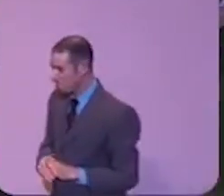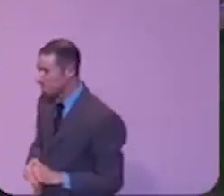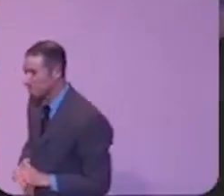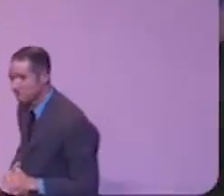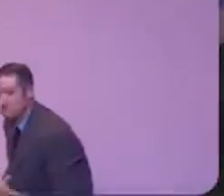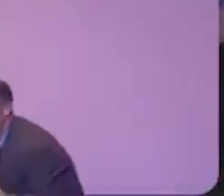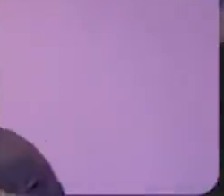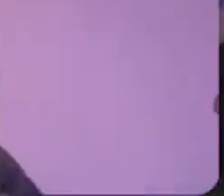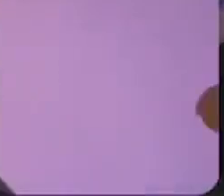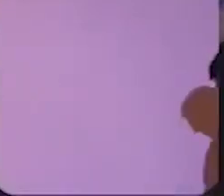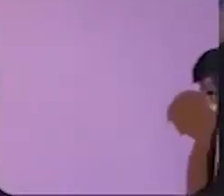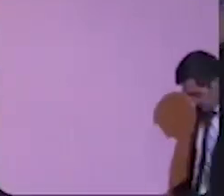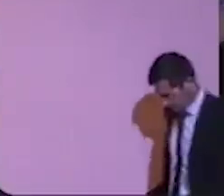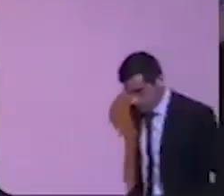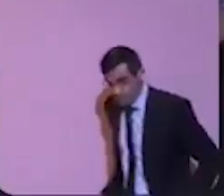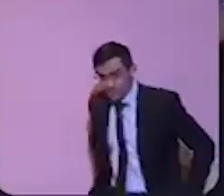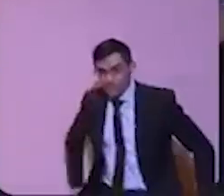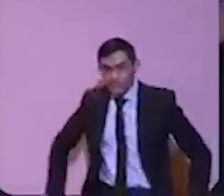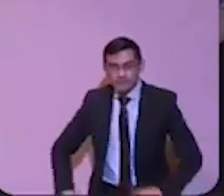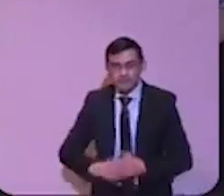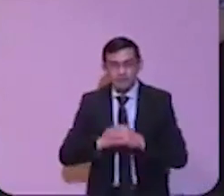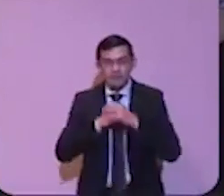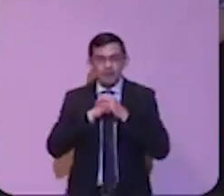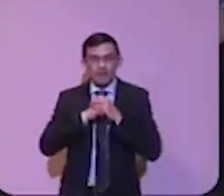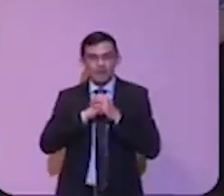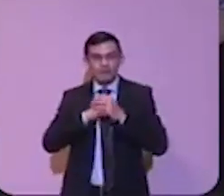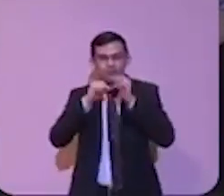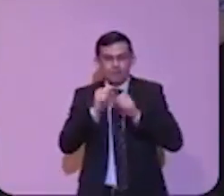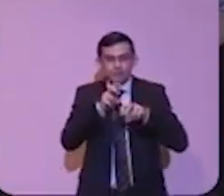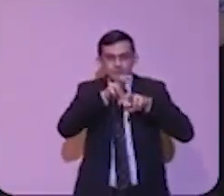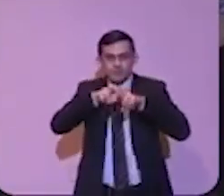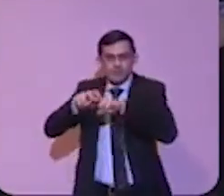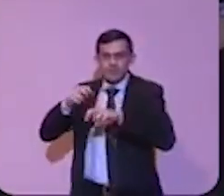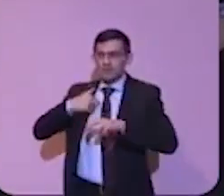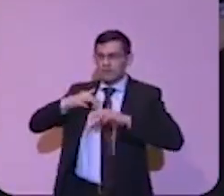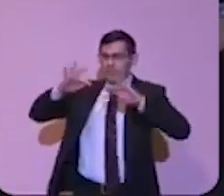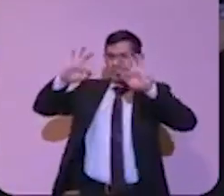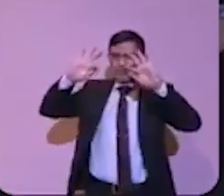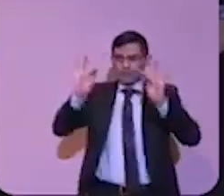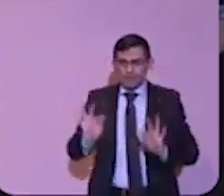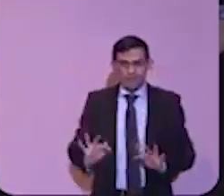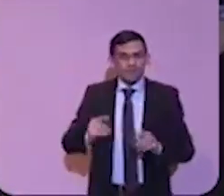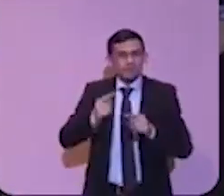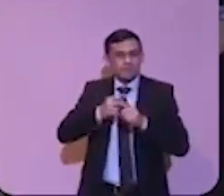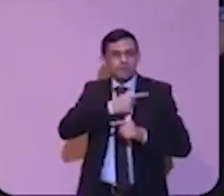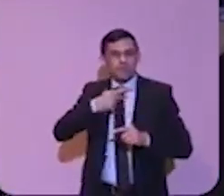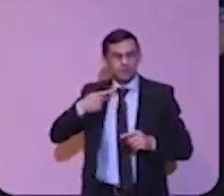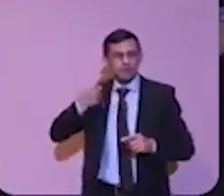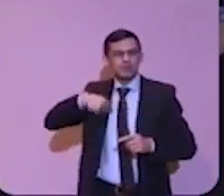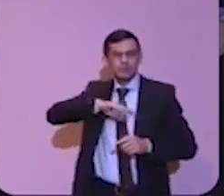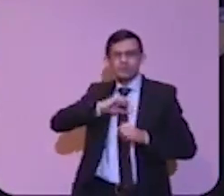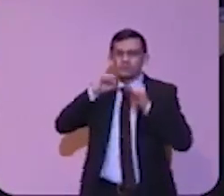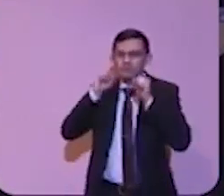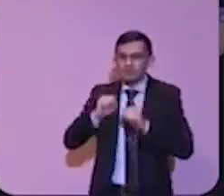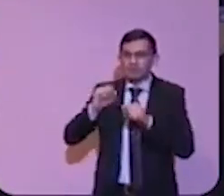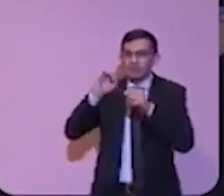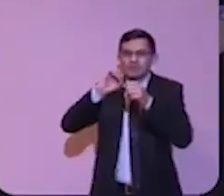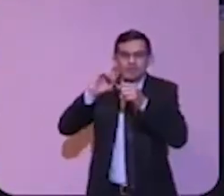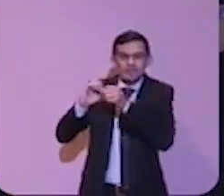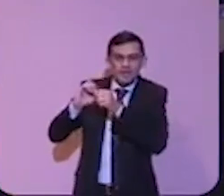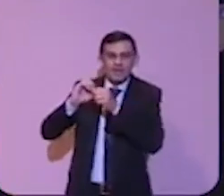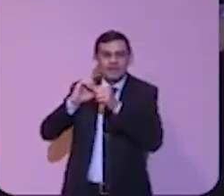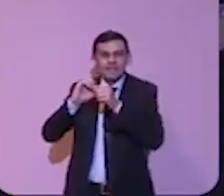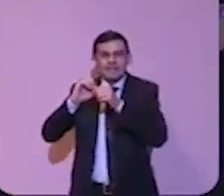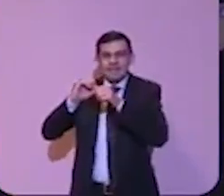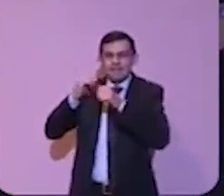Amém. Glória a Deus. Você pode sentar-se. Fiquei bem feliz quando o pastor Marcílio falou que nós podemos fazer gracinhas para a